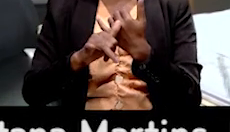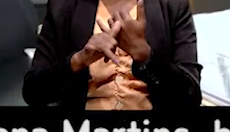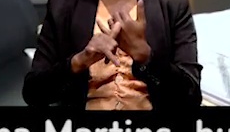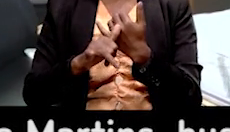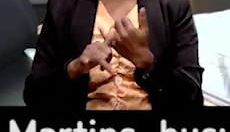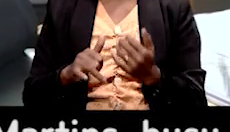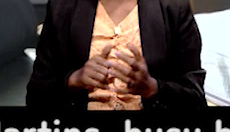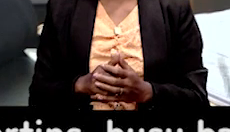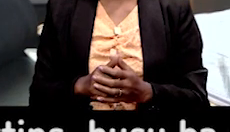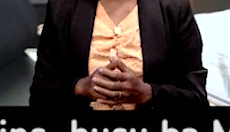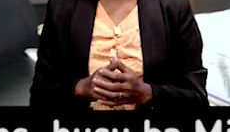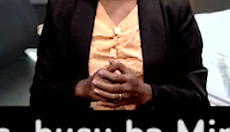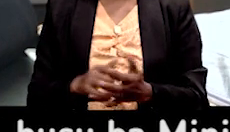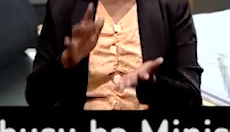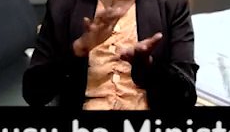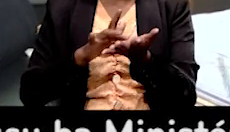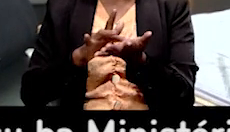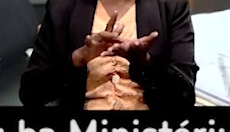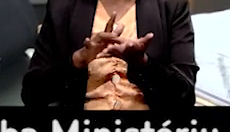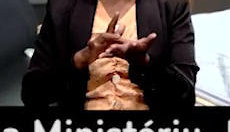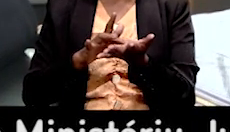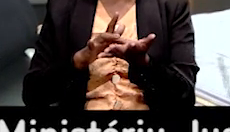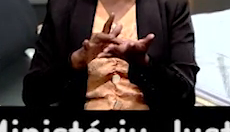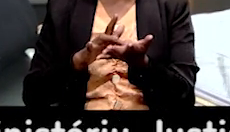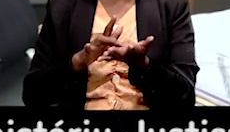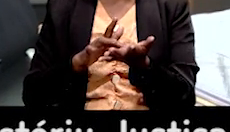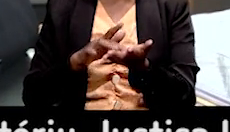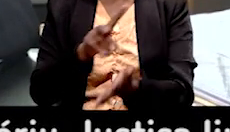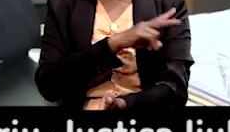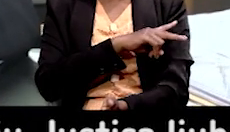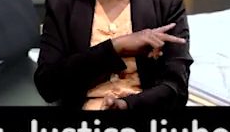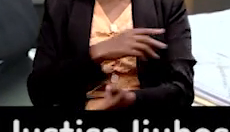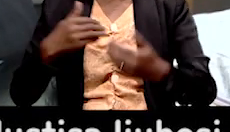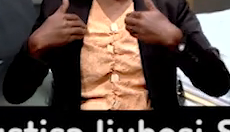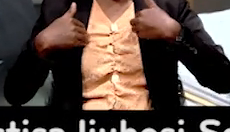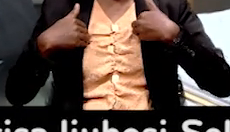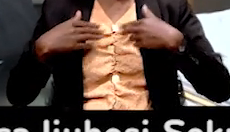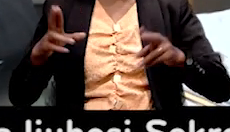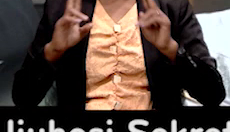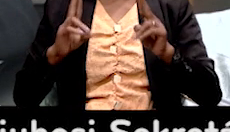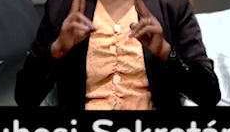basi basi na beke ya box hirane ne ya zelara landuni